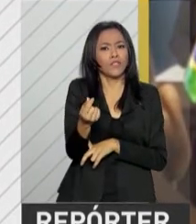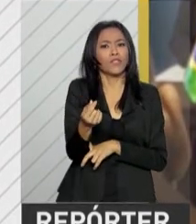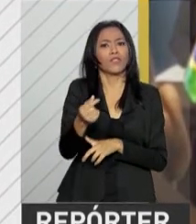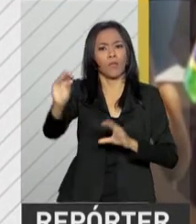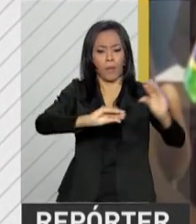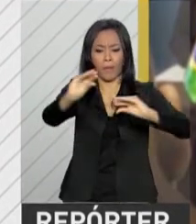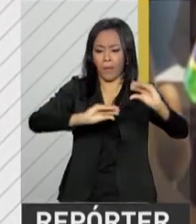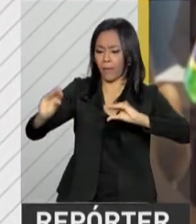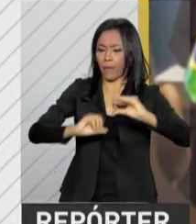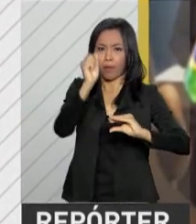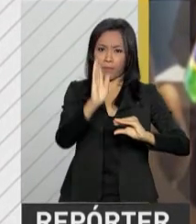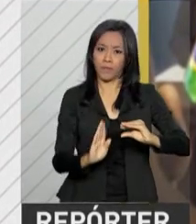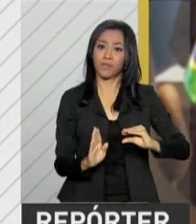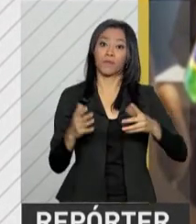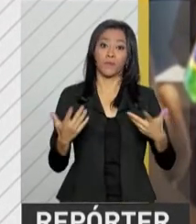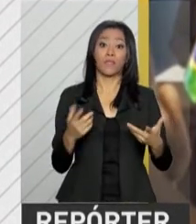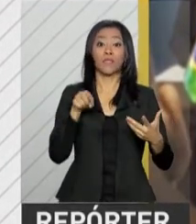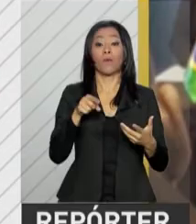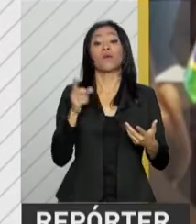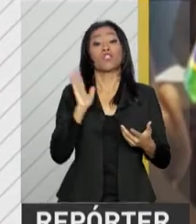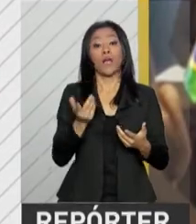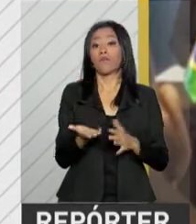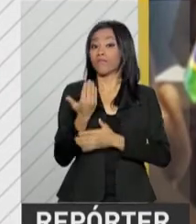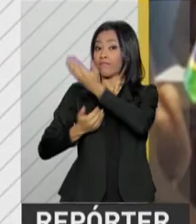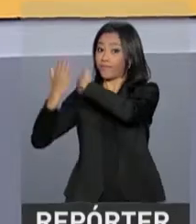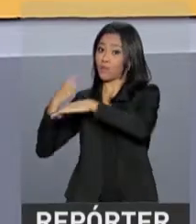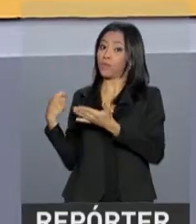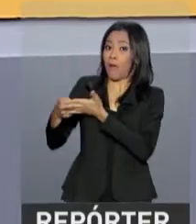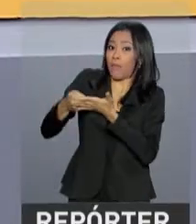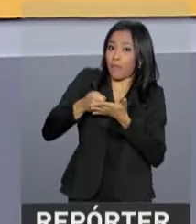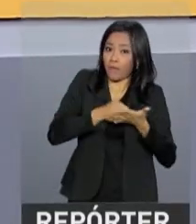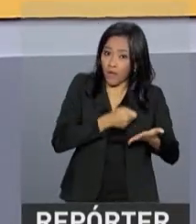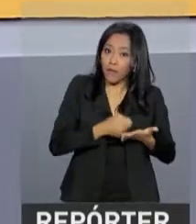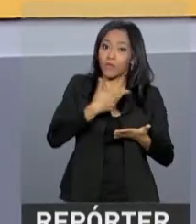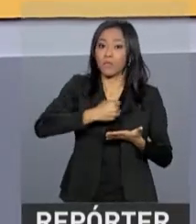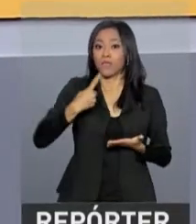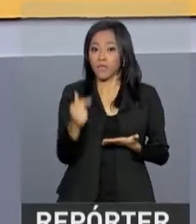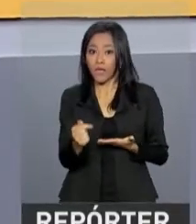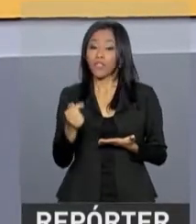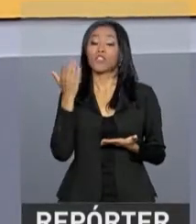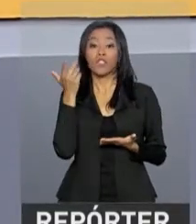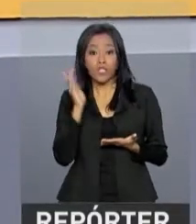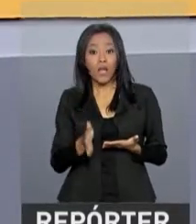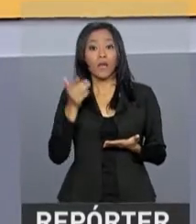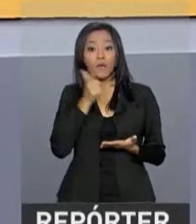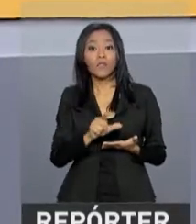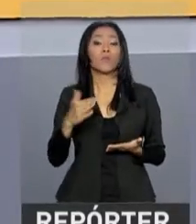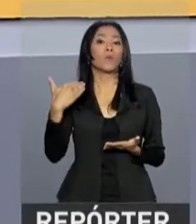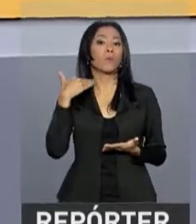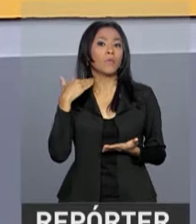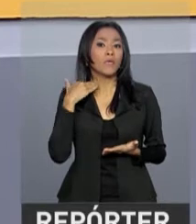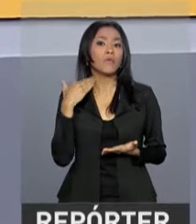brasil segundo ele pelos desembolsos realizados em 2017 o café já ultrapassou o banco interamericano de desenvolvimento